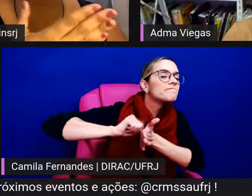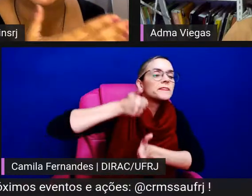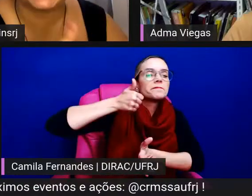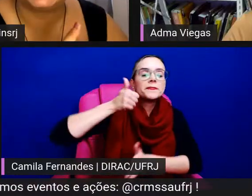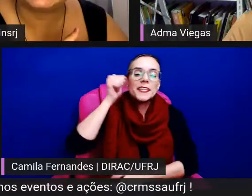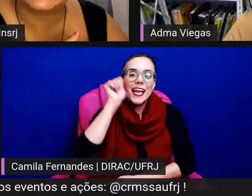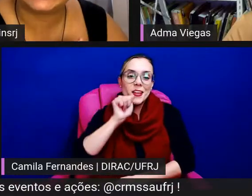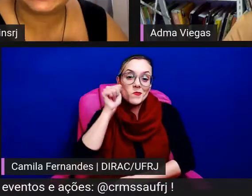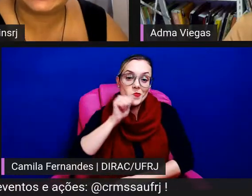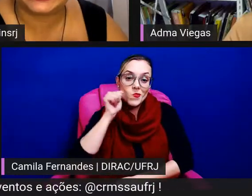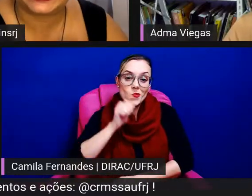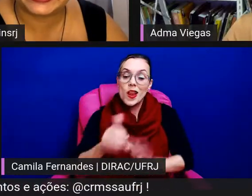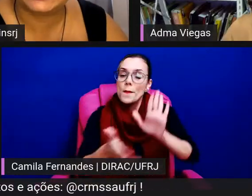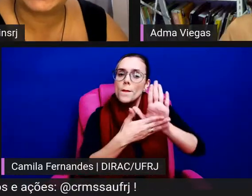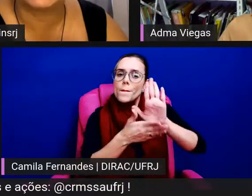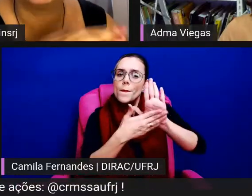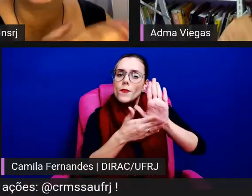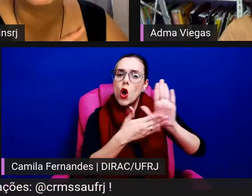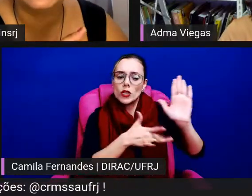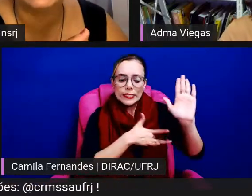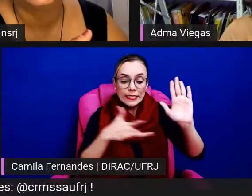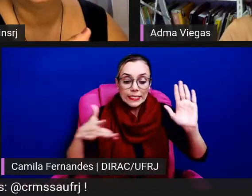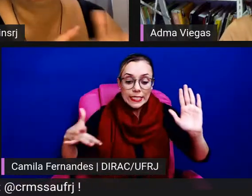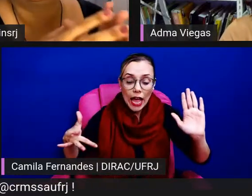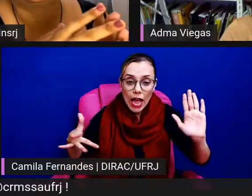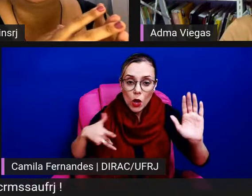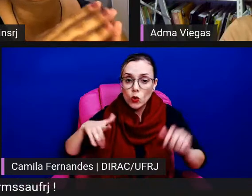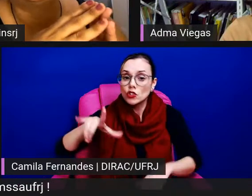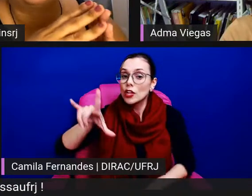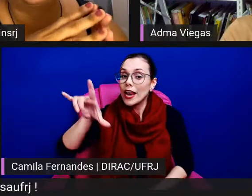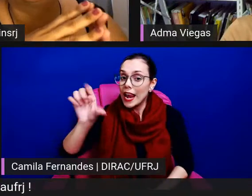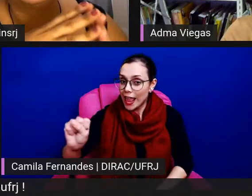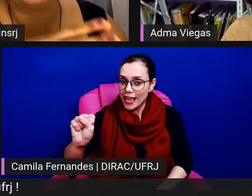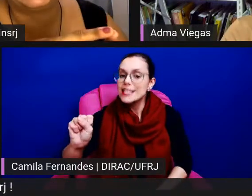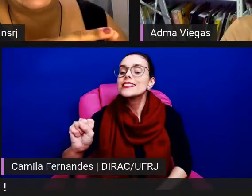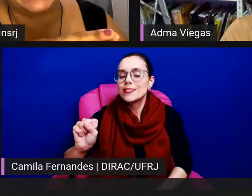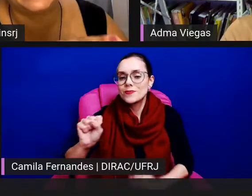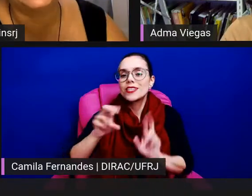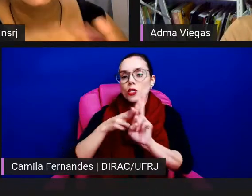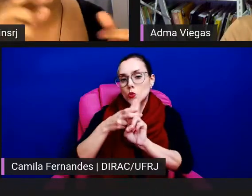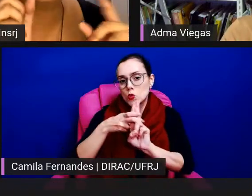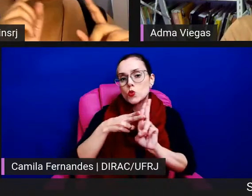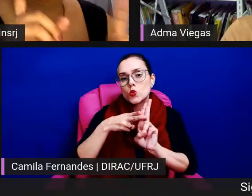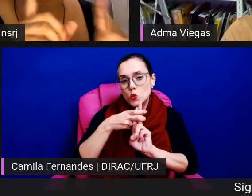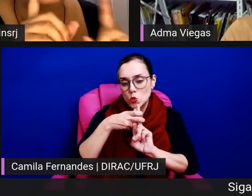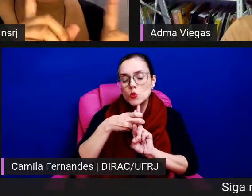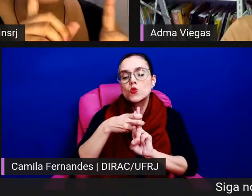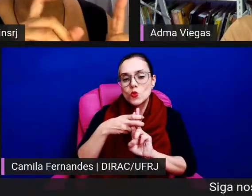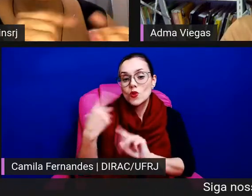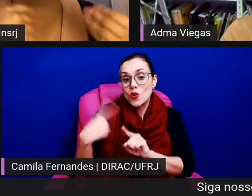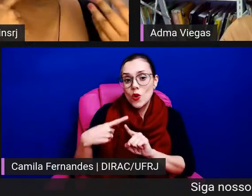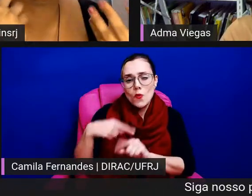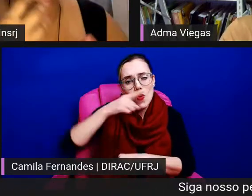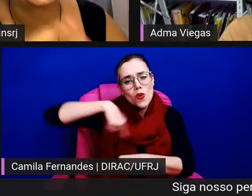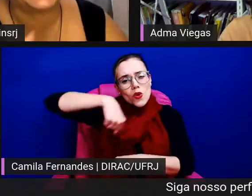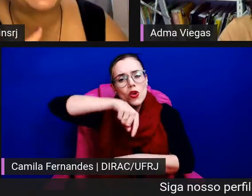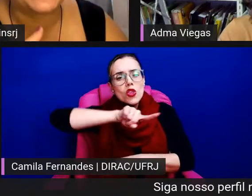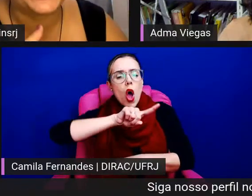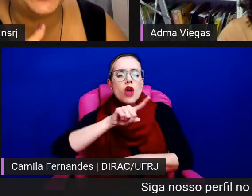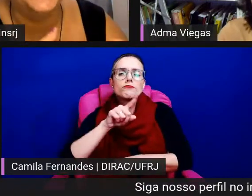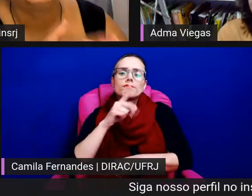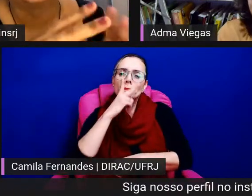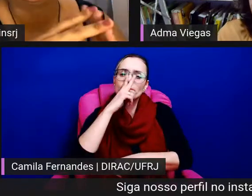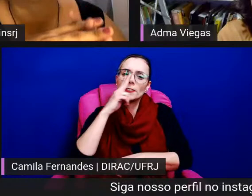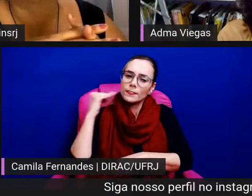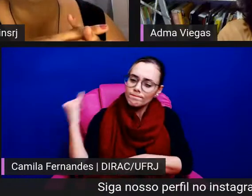saúde das mulheres lésbicas no SUS, porque quando a gente fala de visibilidade, a gente não está falando de só colocar a cara